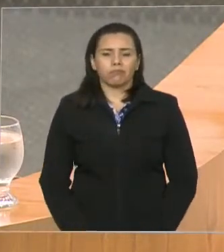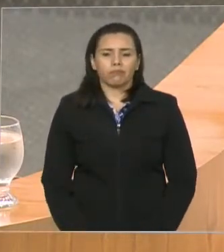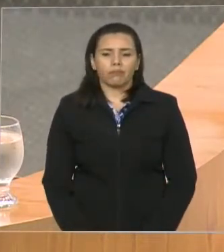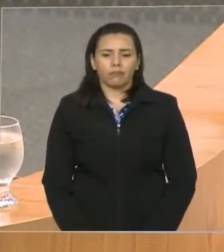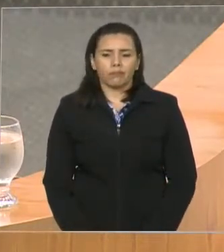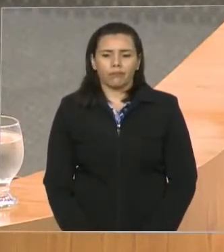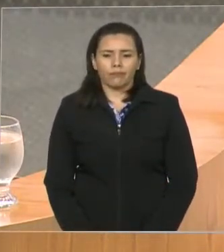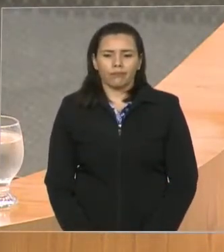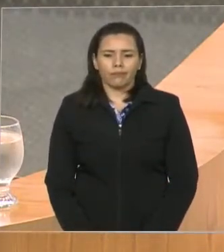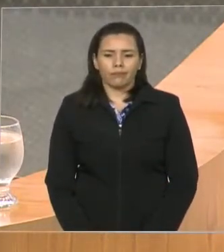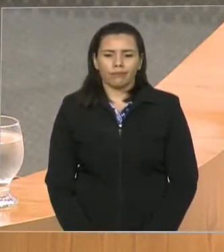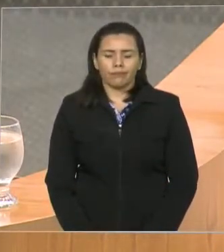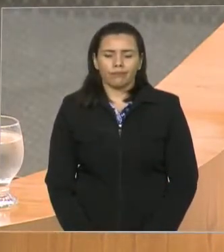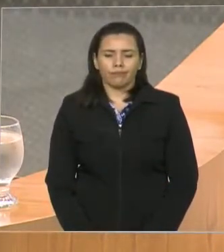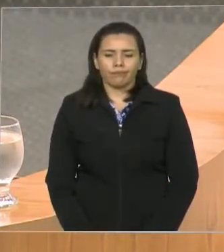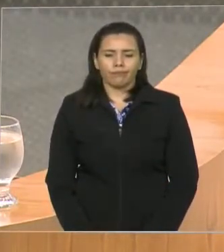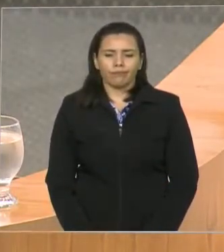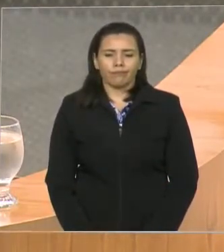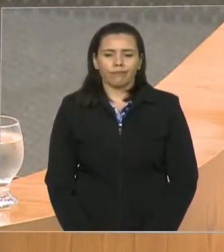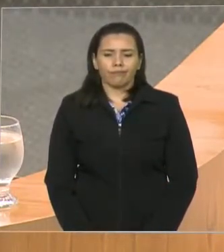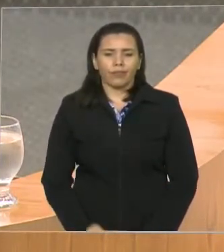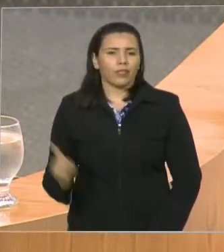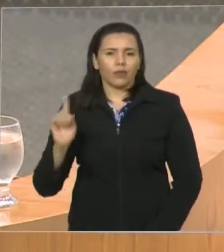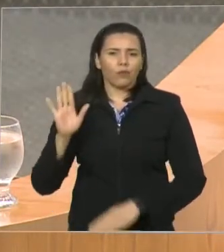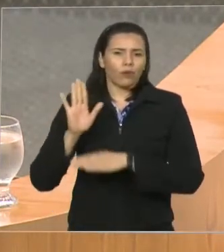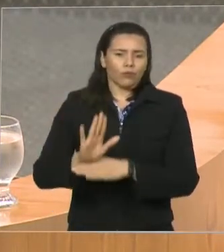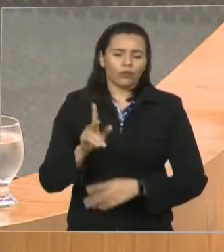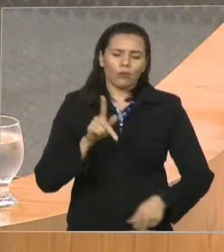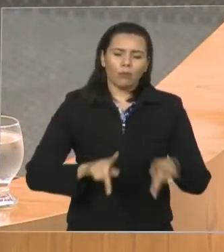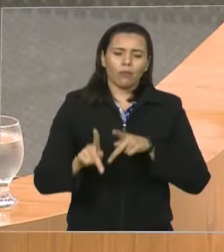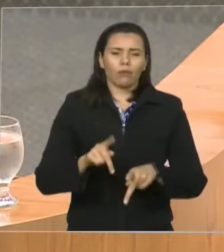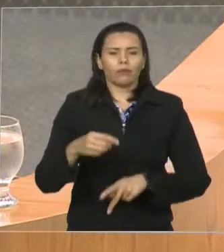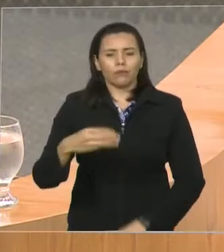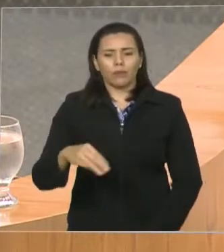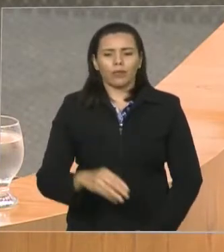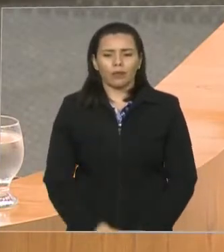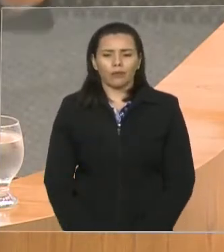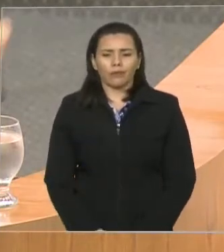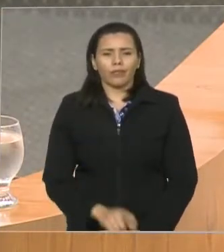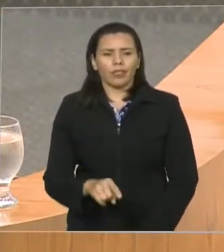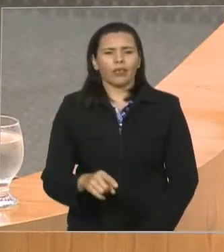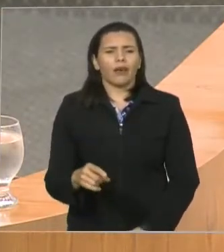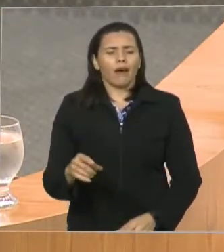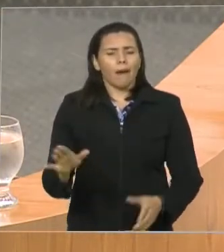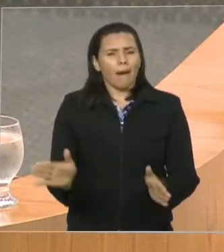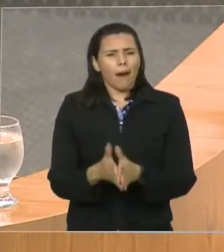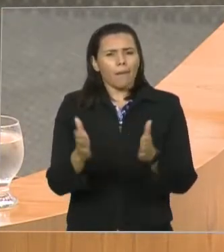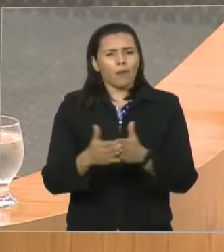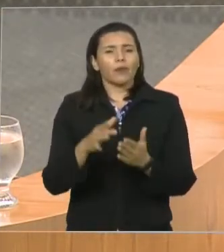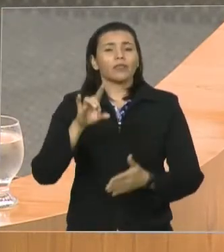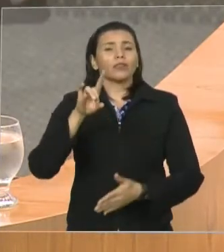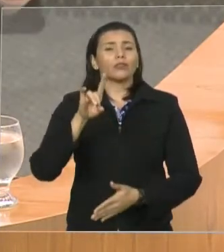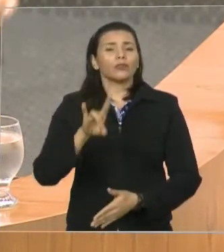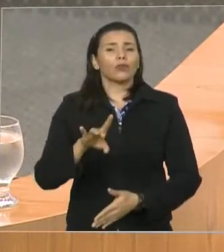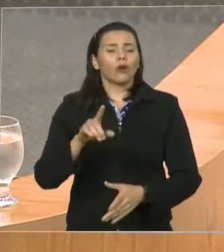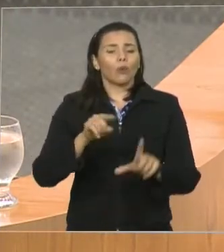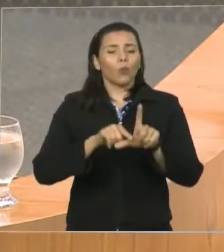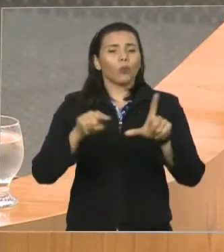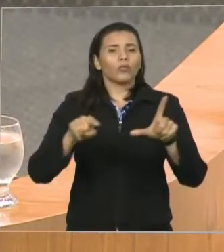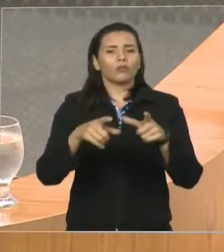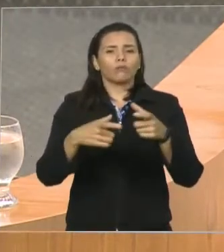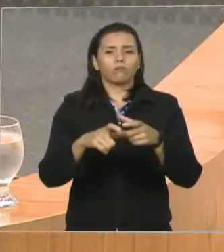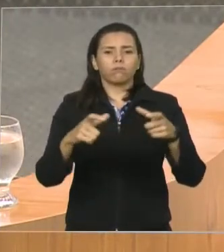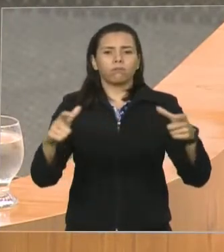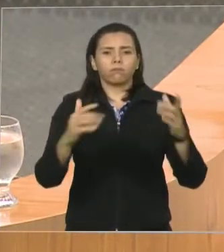E a covardia com a população do Maranhão. A pobreza extrema só aumentou. Aumentou o